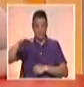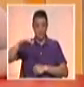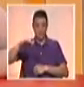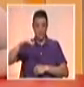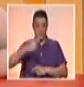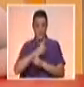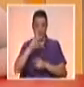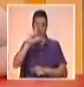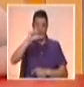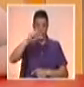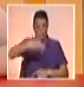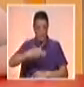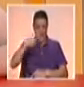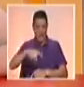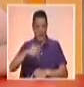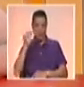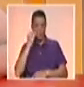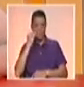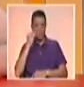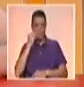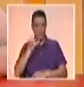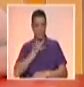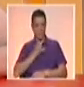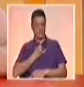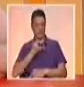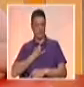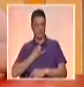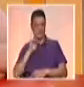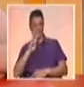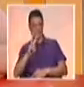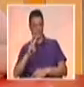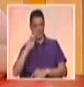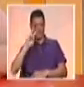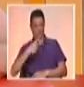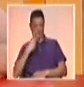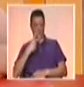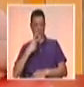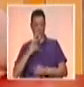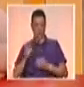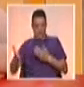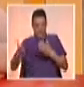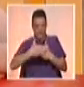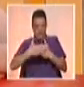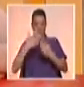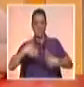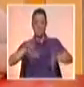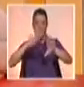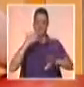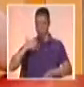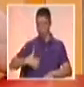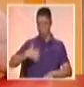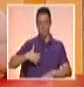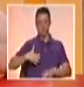E então a língua gestual era usada para eles como uma identificação de si mesmos enquanto comunidade fechada, mas orgulhosa de si. E